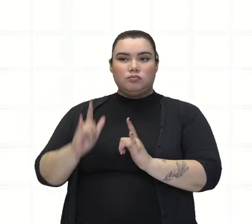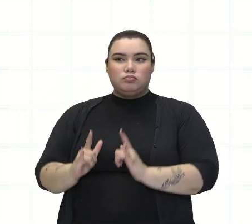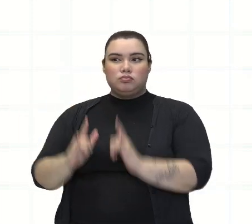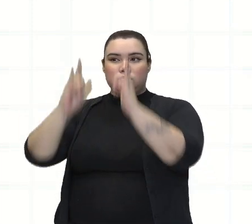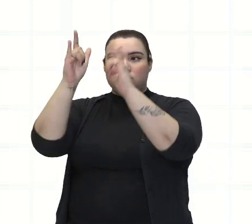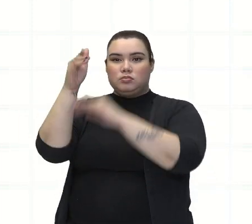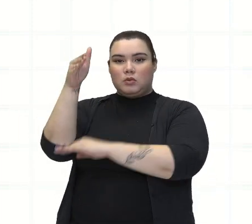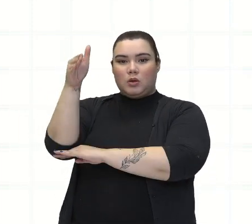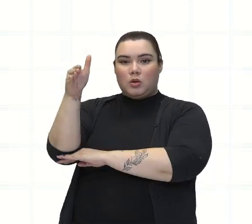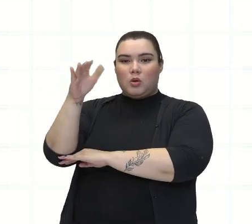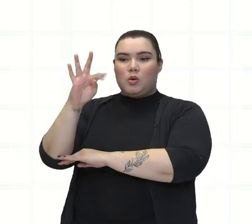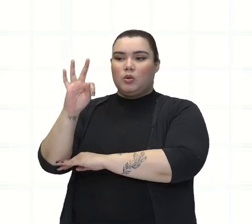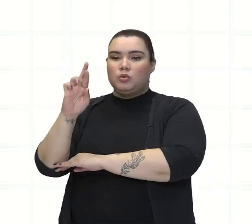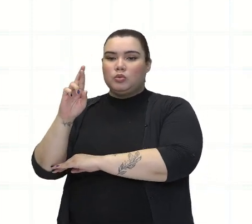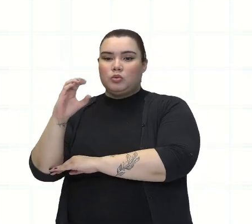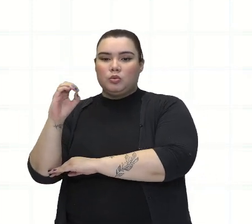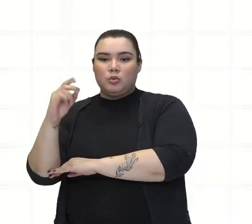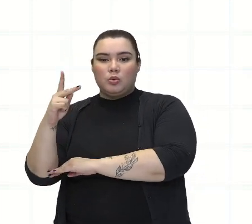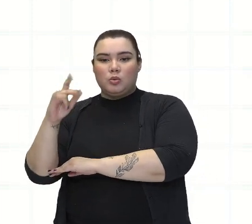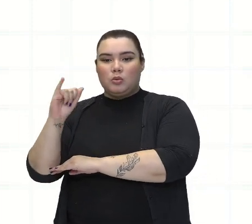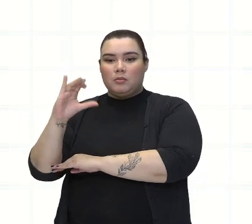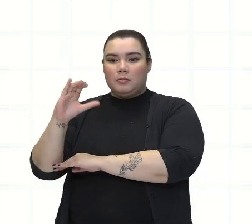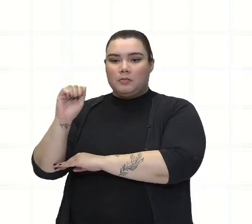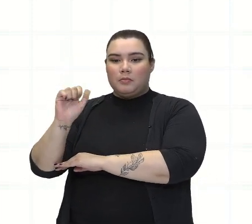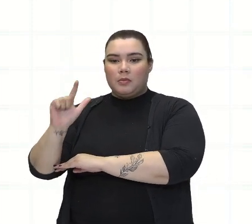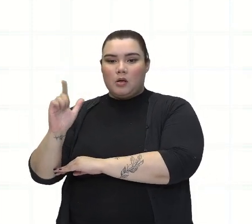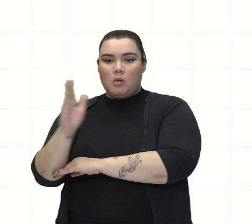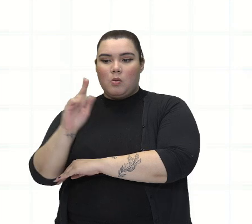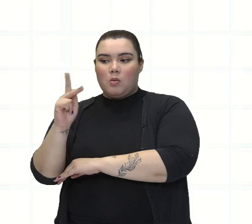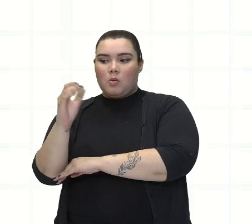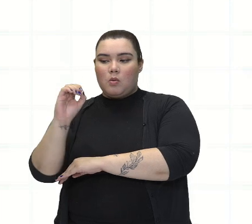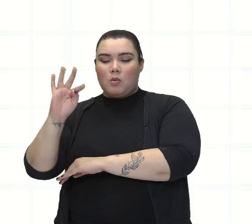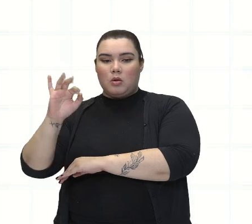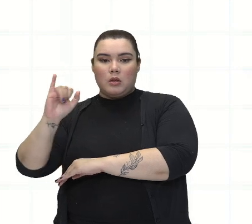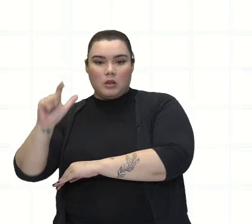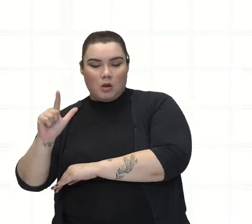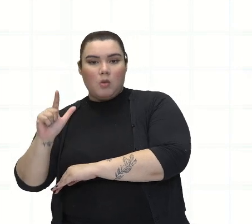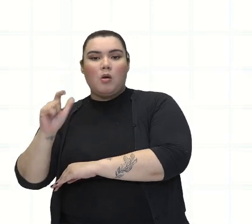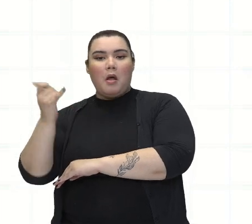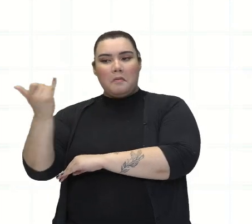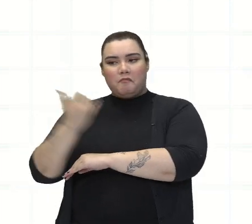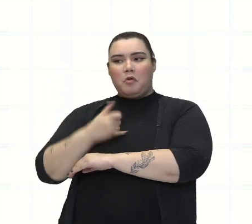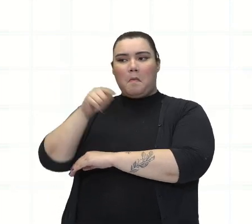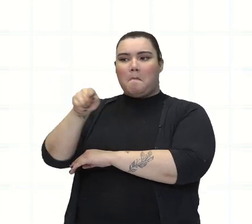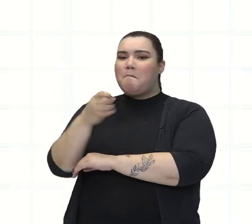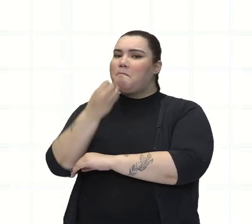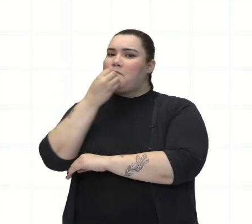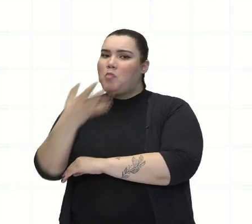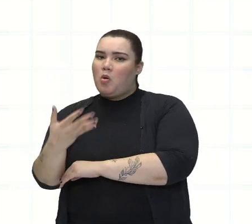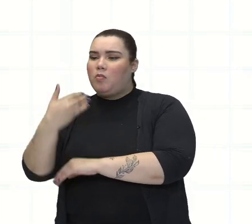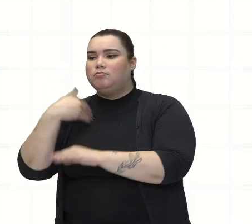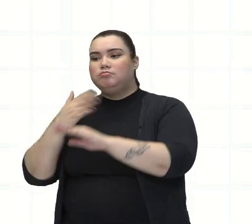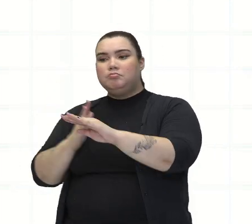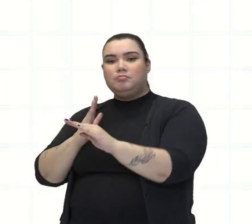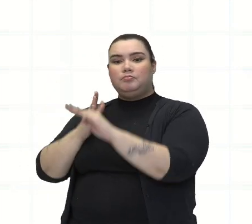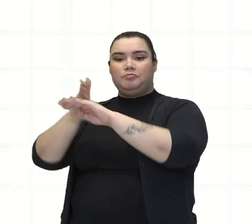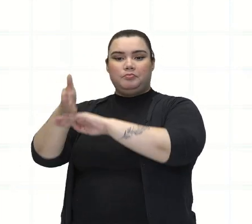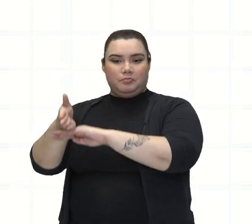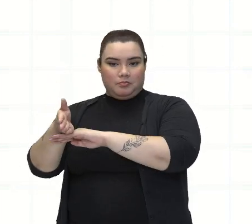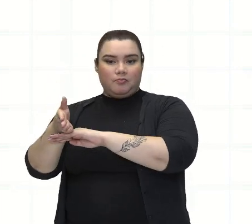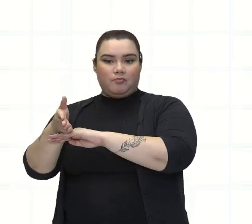foi recomendado para minha instalação na cidade. Então, observem, turma, que